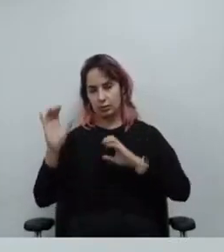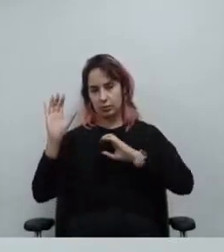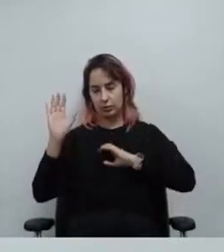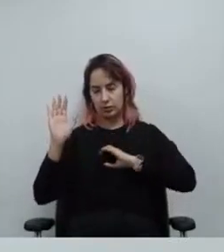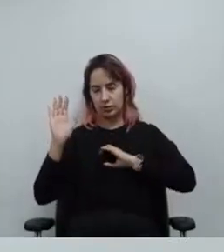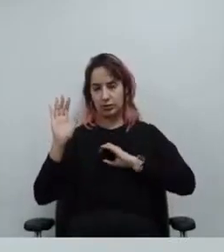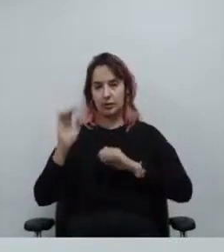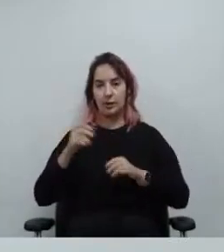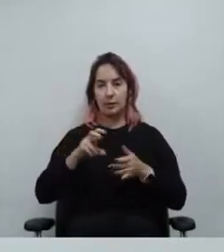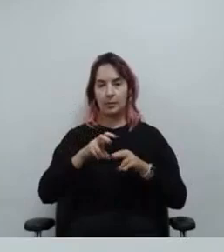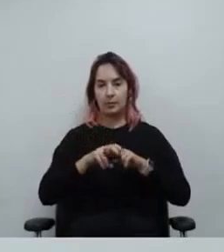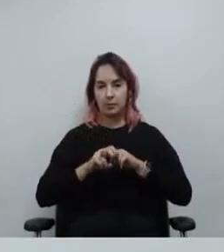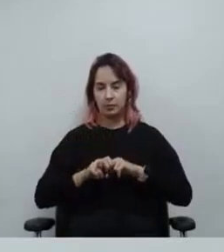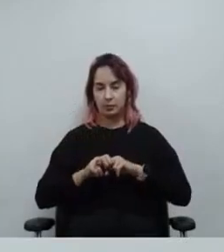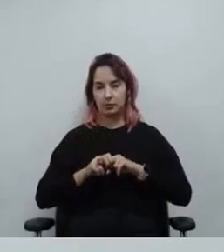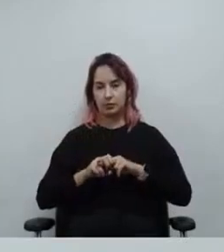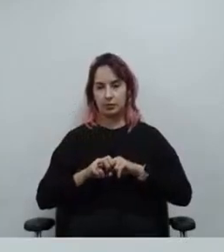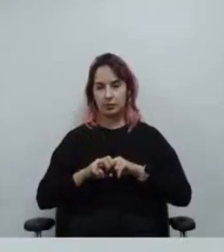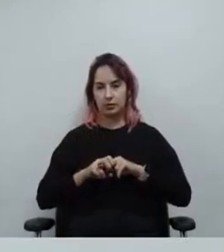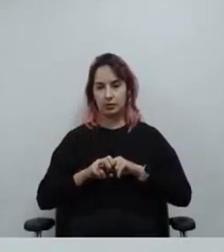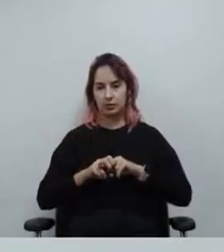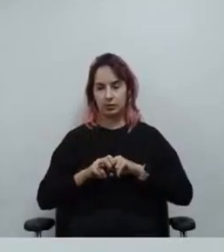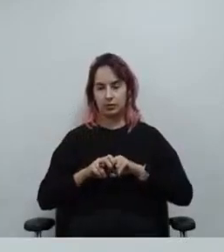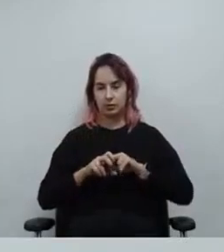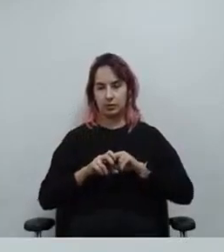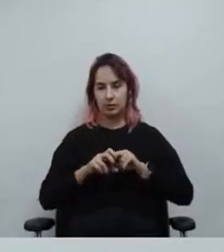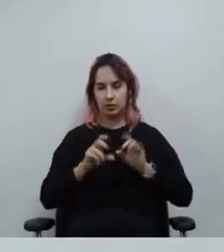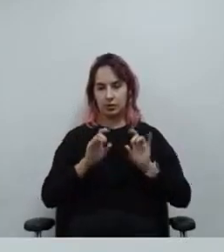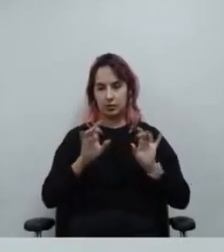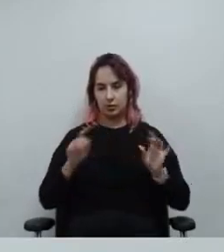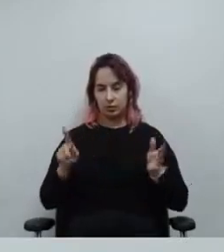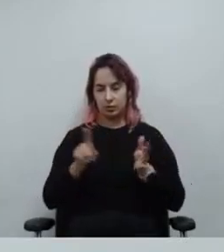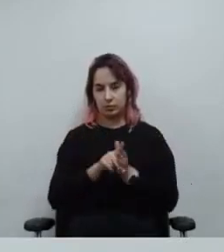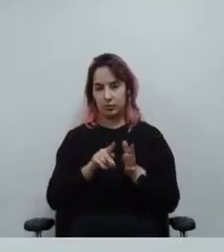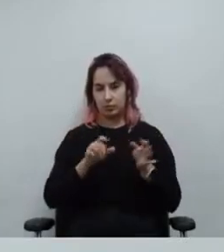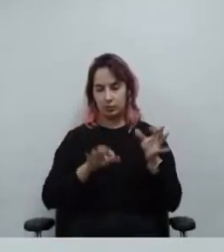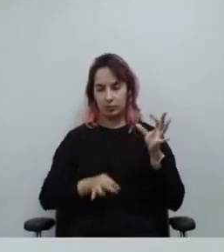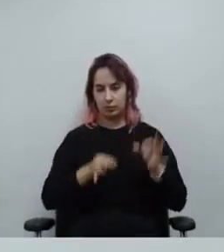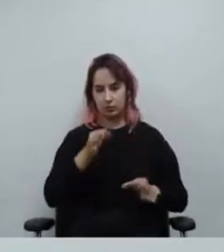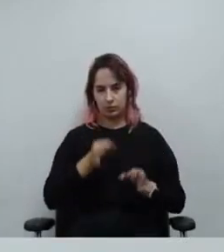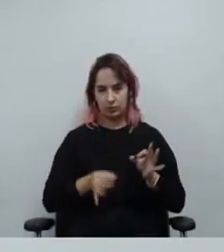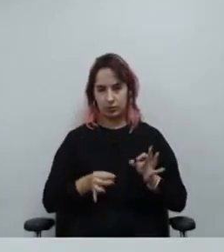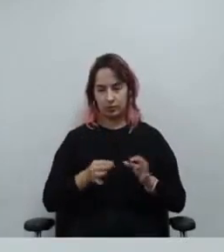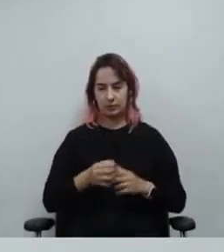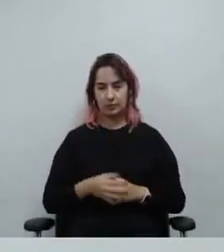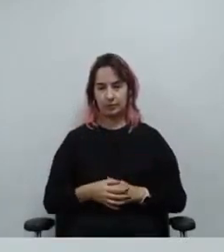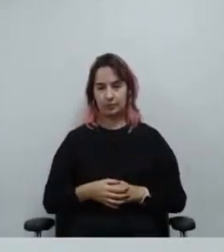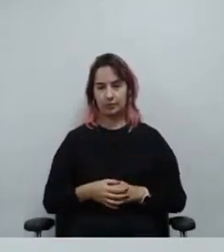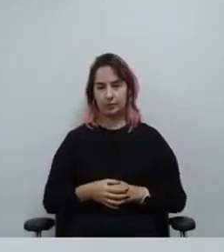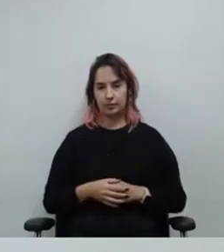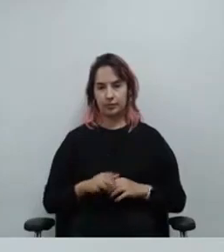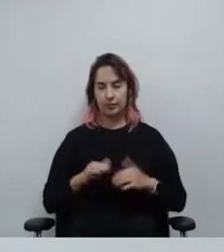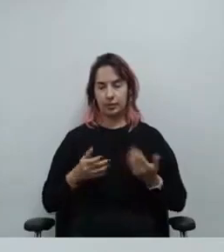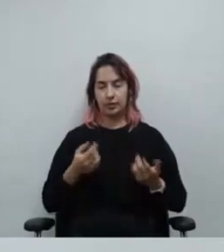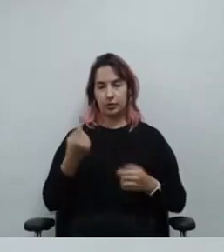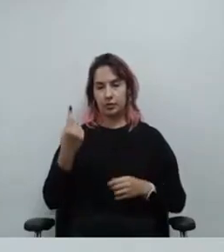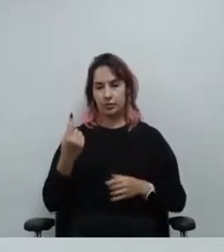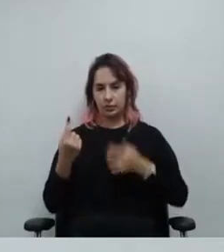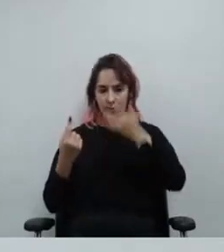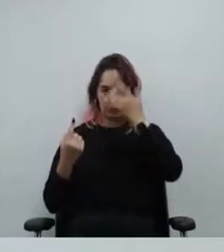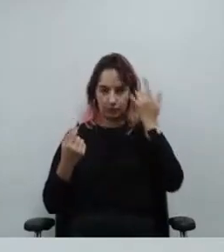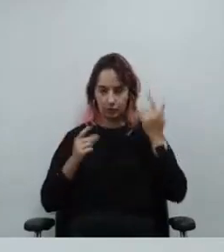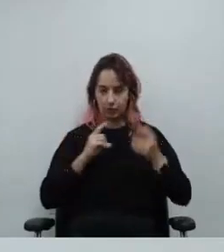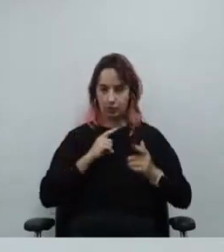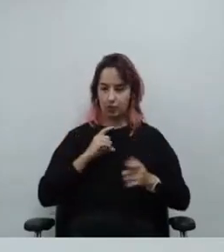Por isso que as questões foram tratadas de maneira individualizada pelo próprio judiciário. Então, um dos candidatos obteve a liminar e